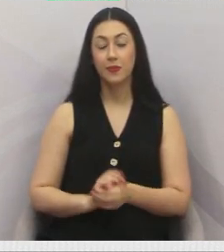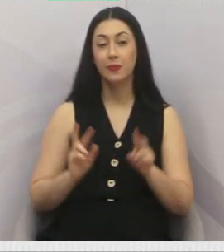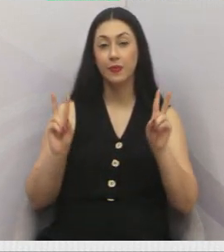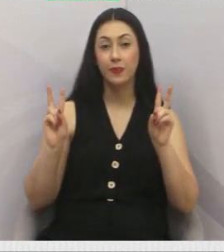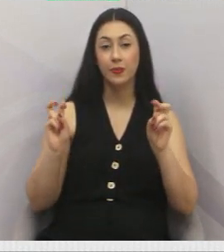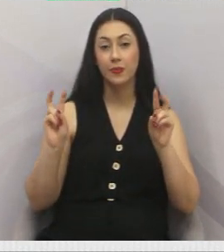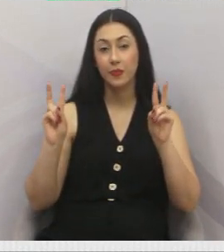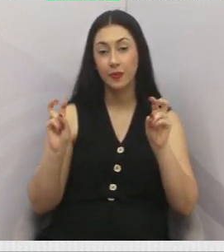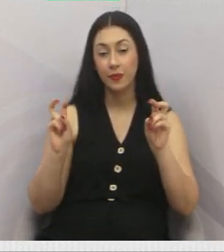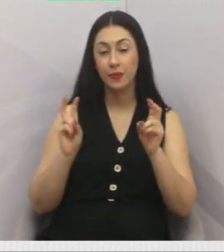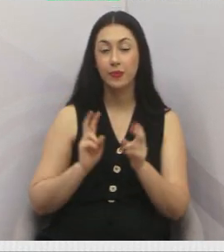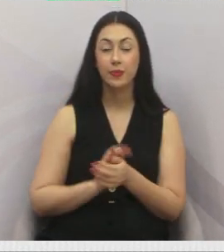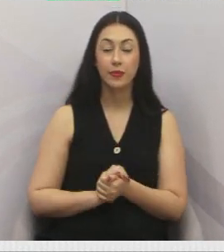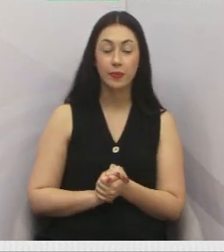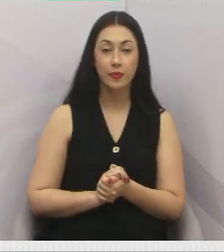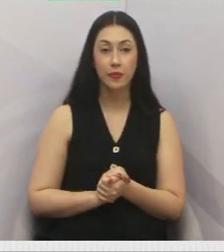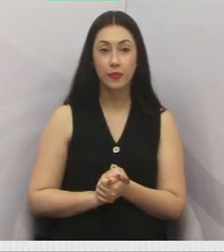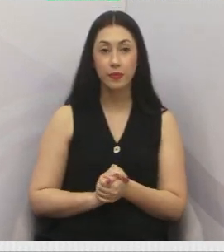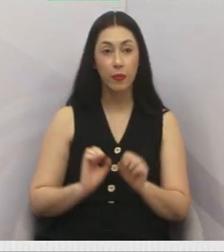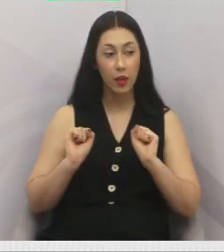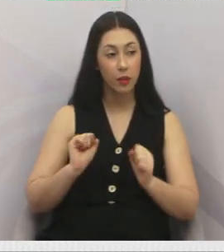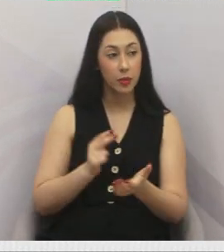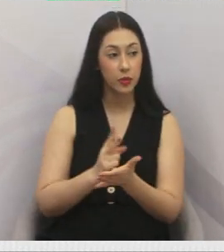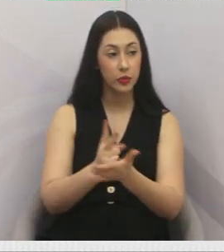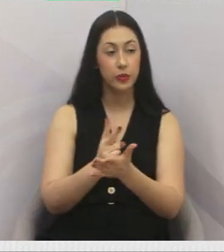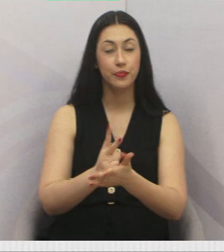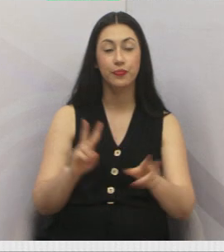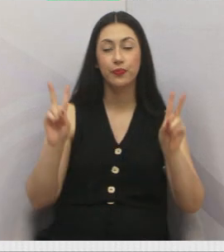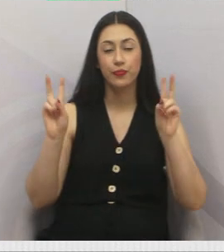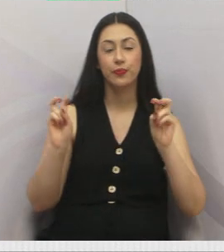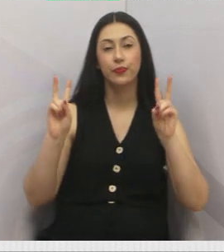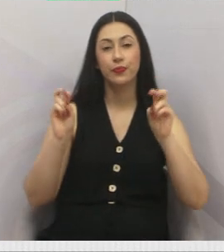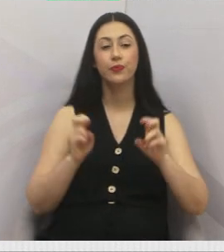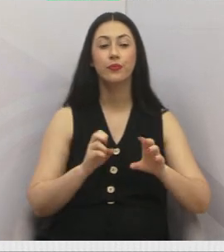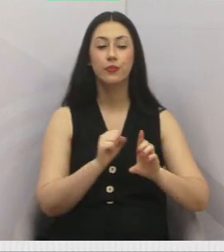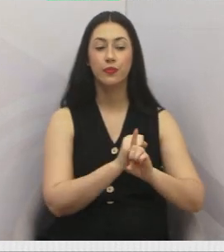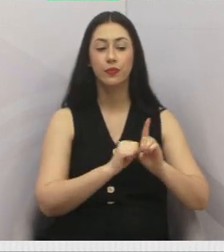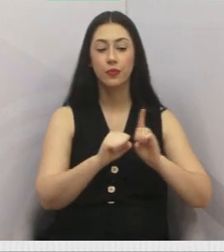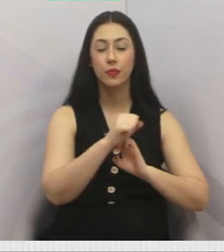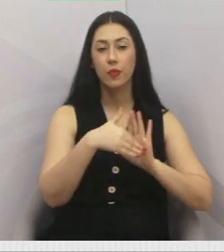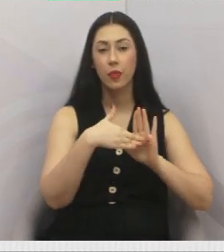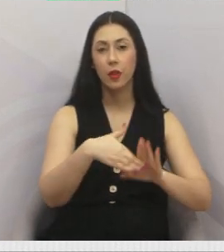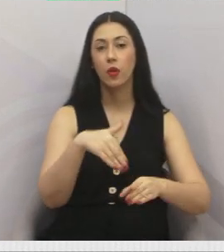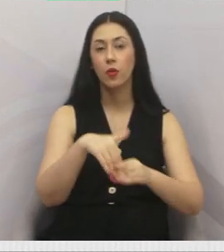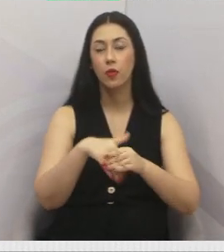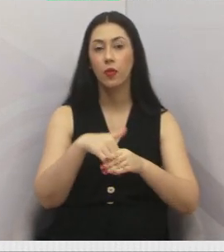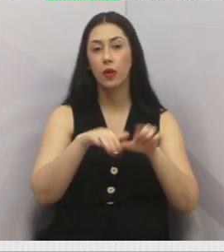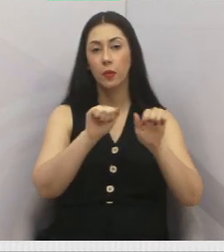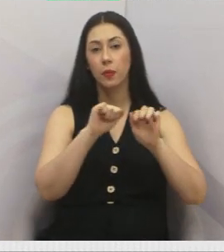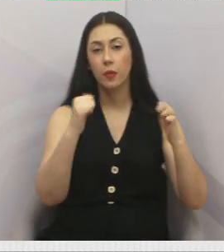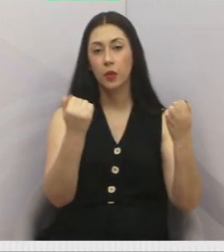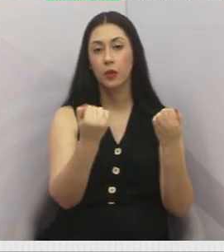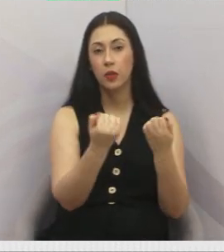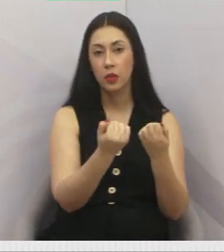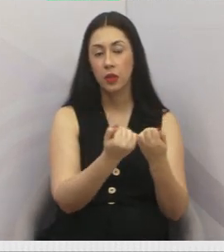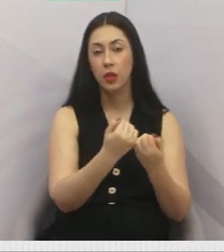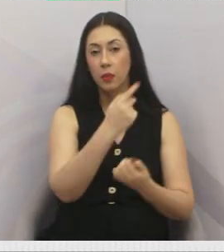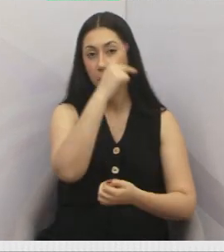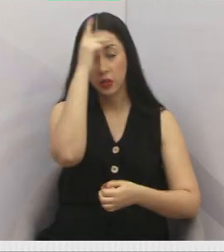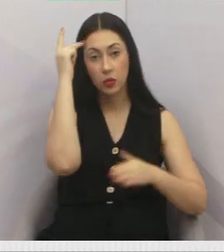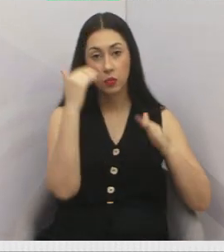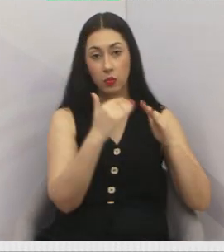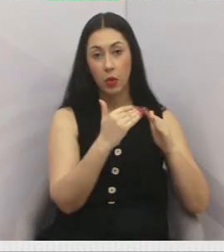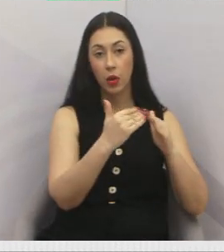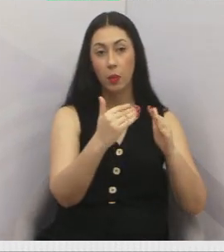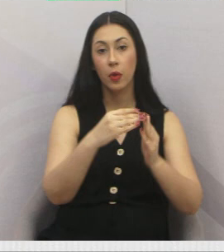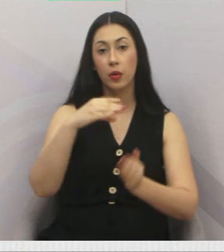Segmento, próximo voto. Podemos ir? Segmento movimentos populares. Um voto para a Associação dos Proprietários e Moradores do